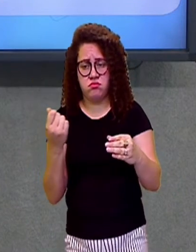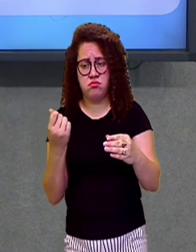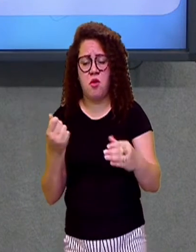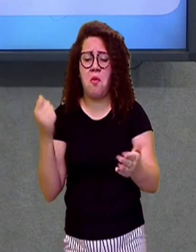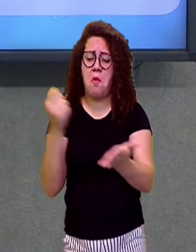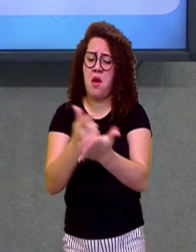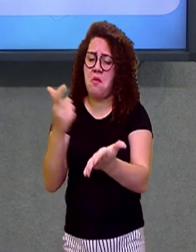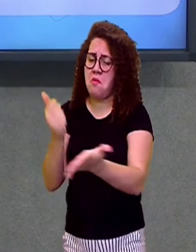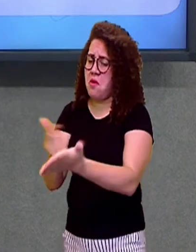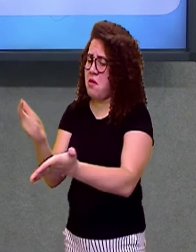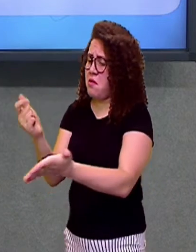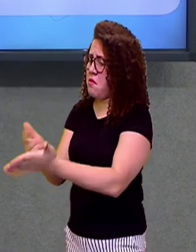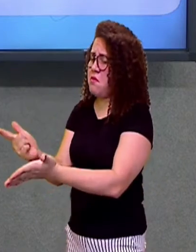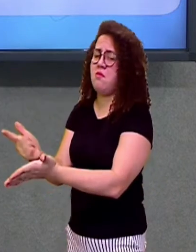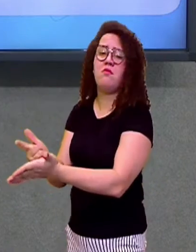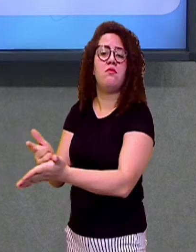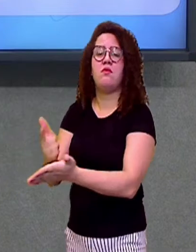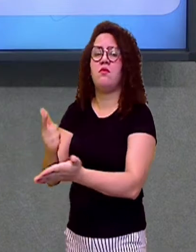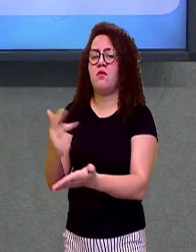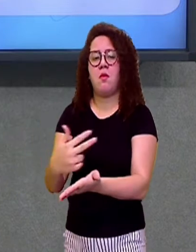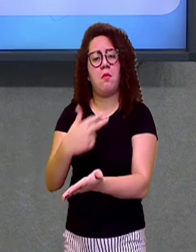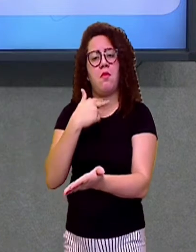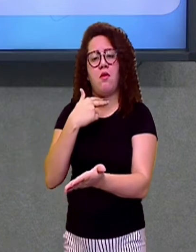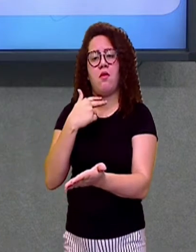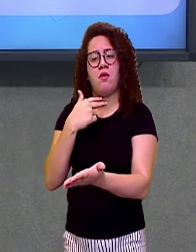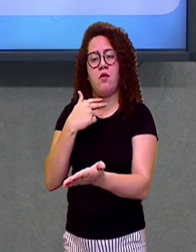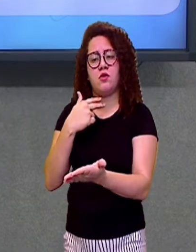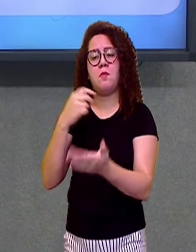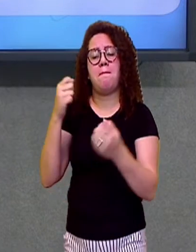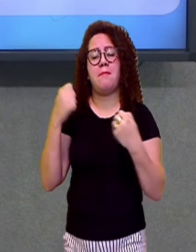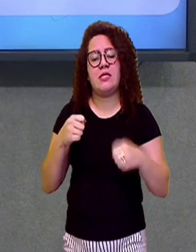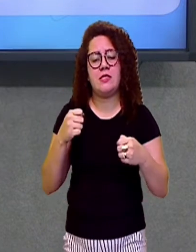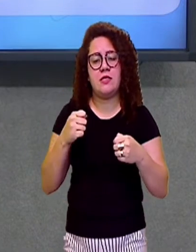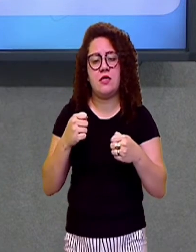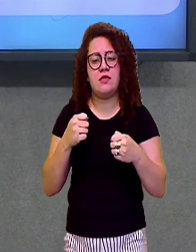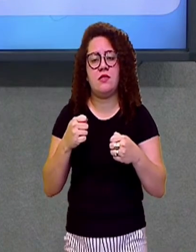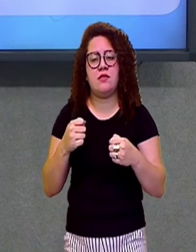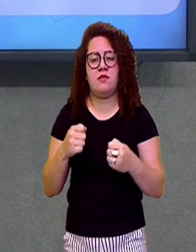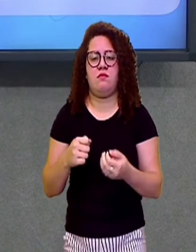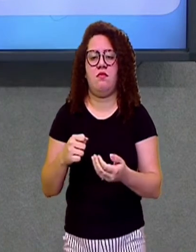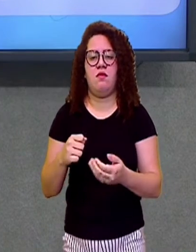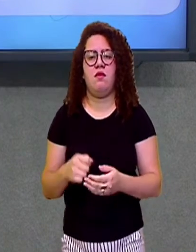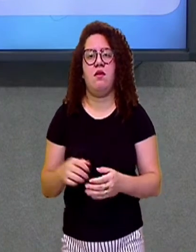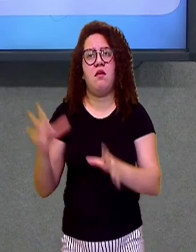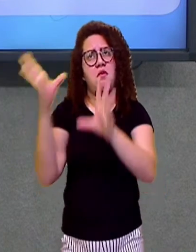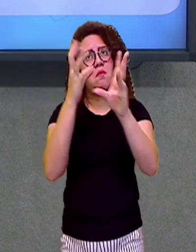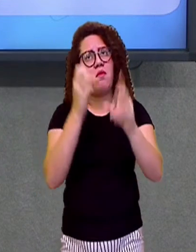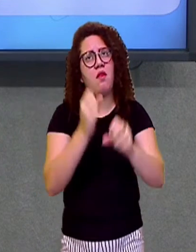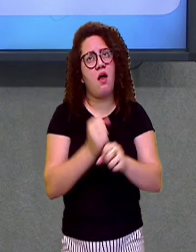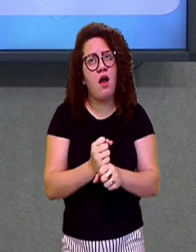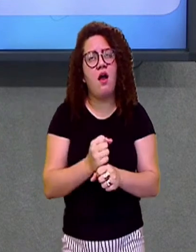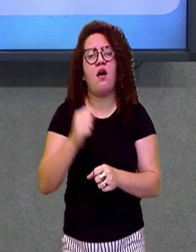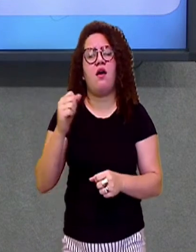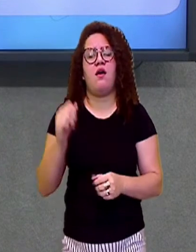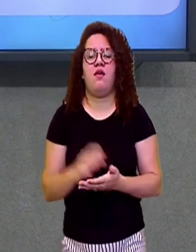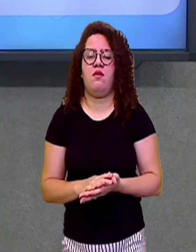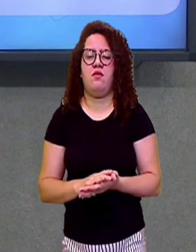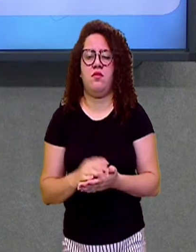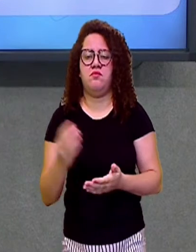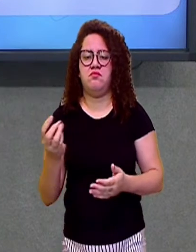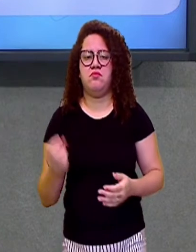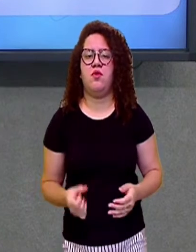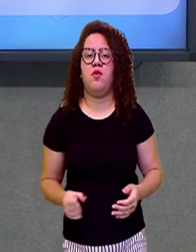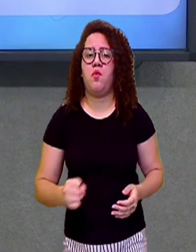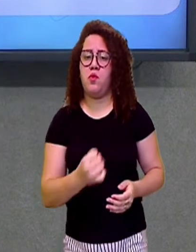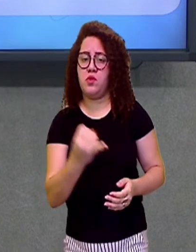comprando sem olhar o que tem na carteira, sem fazer o cálculo, né, do mês, da semana. A